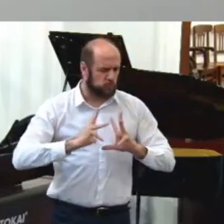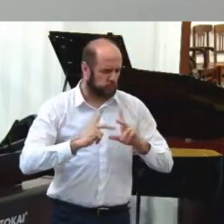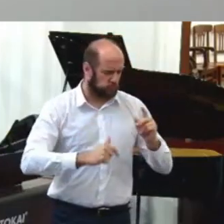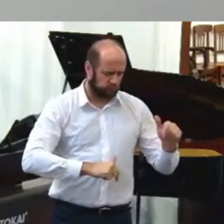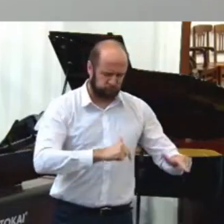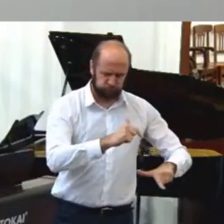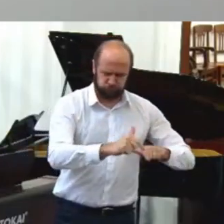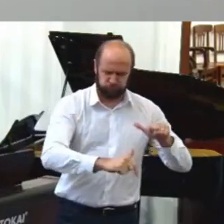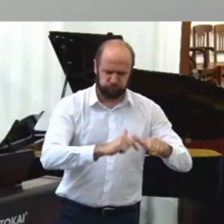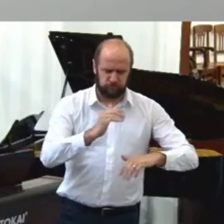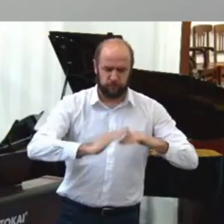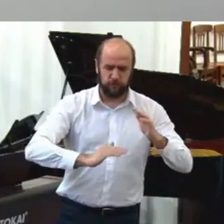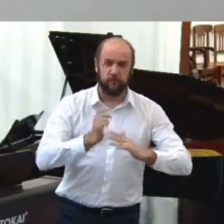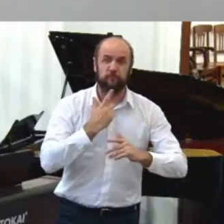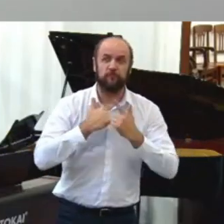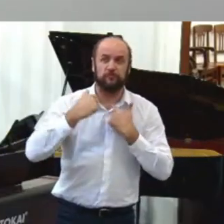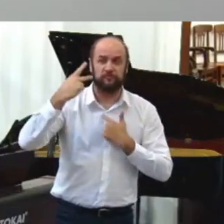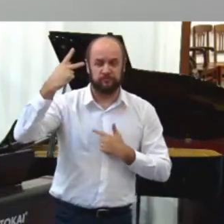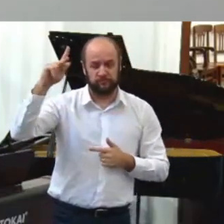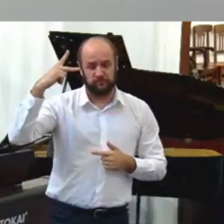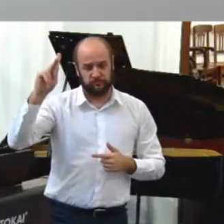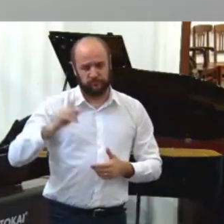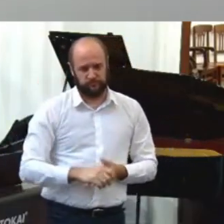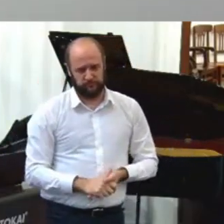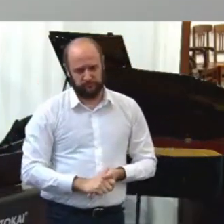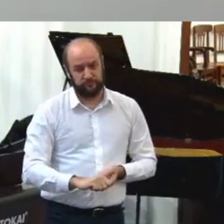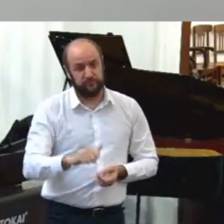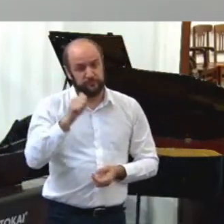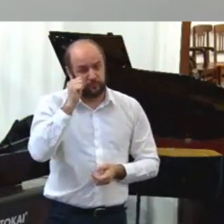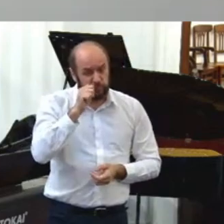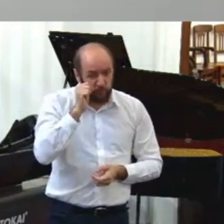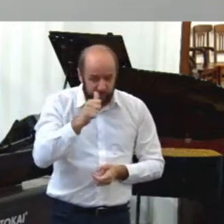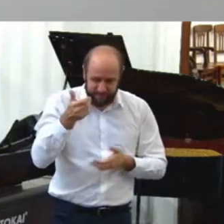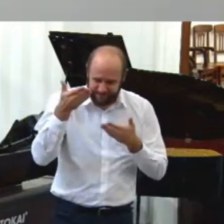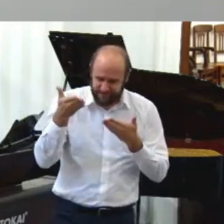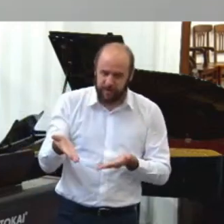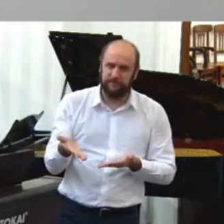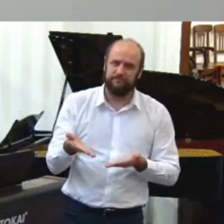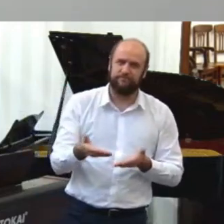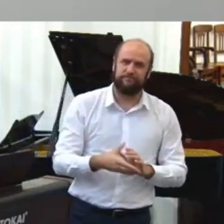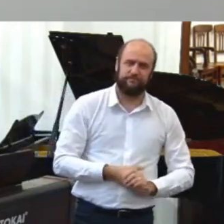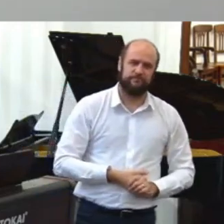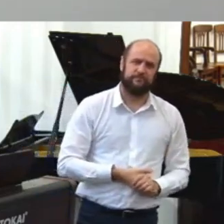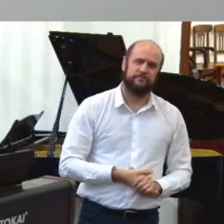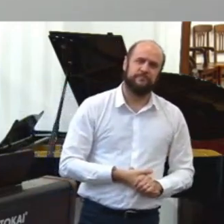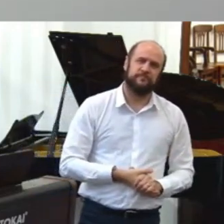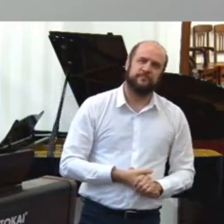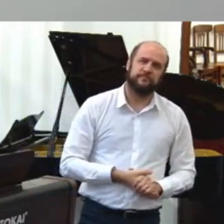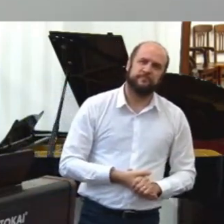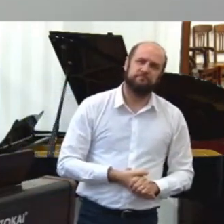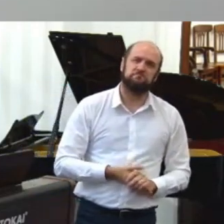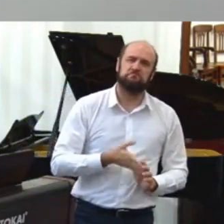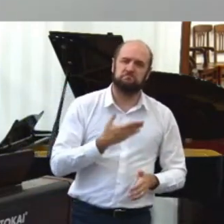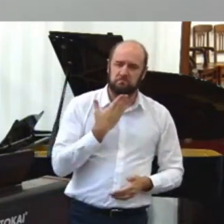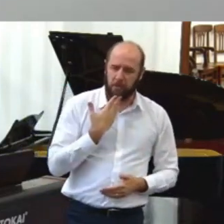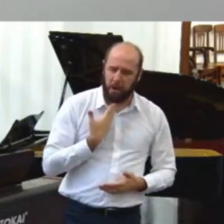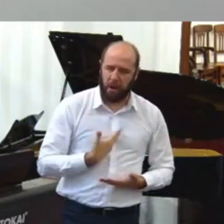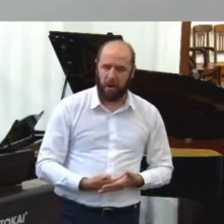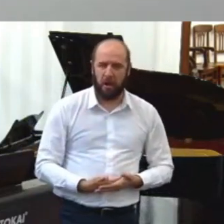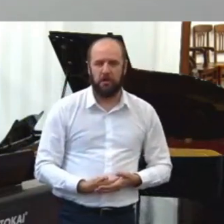operarem em favor da sua vontade. Eis aqui uma mulher nessa condição. É